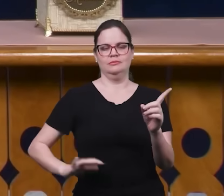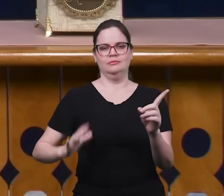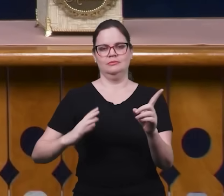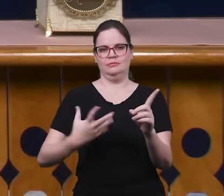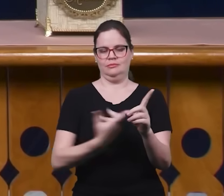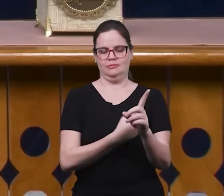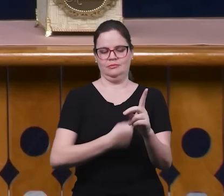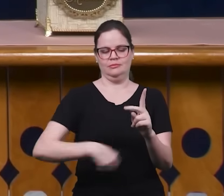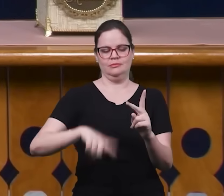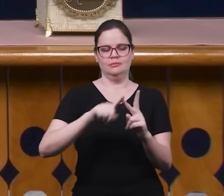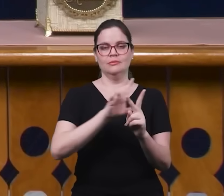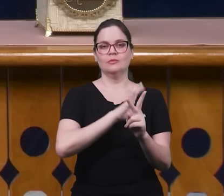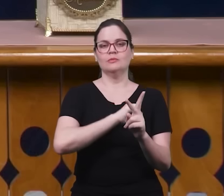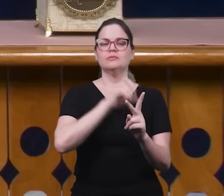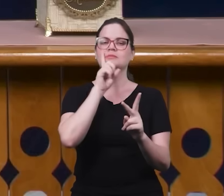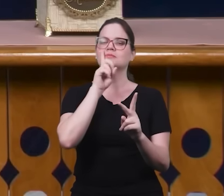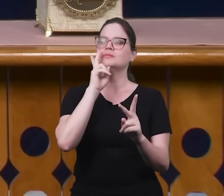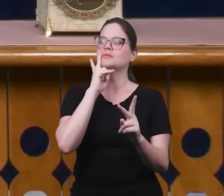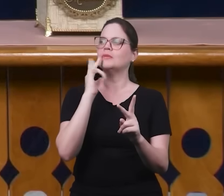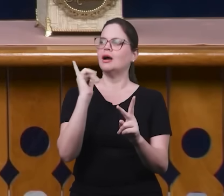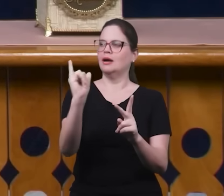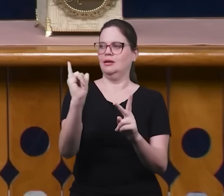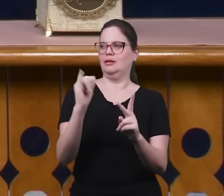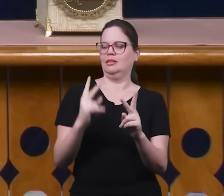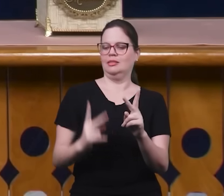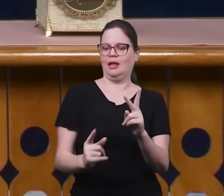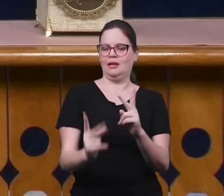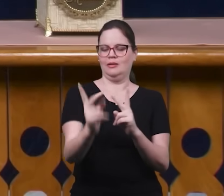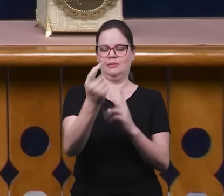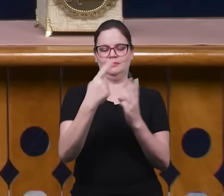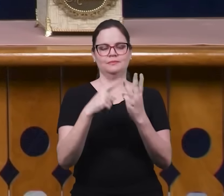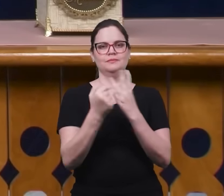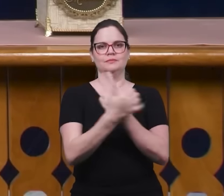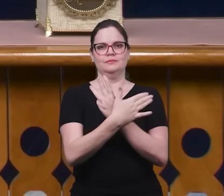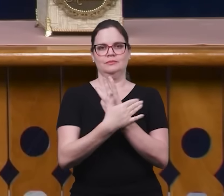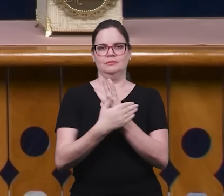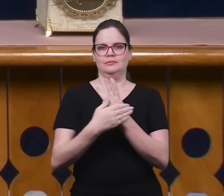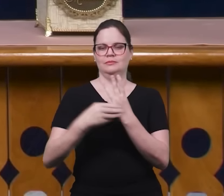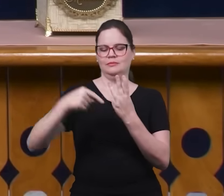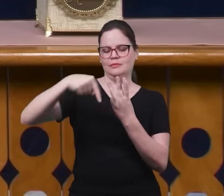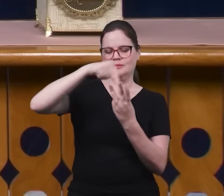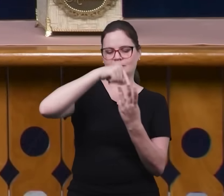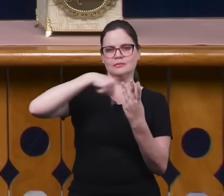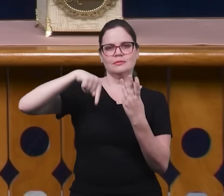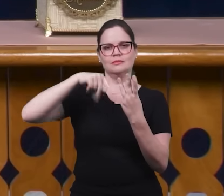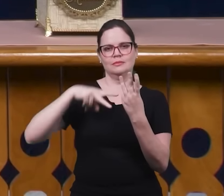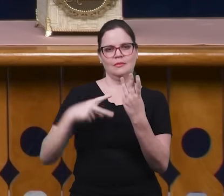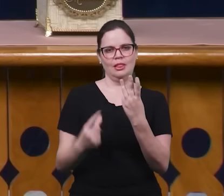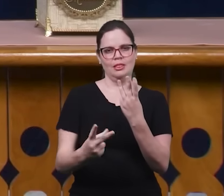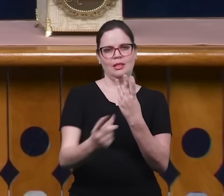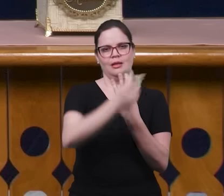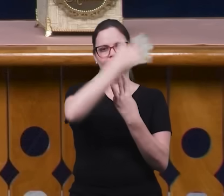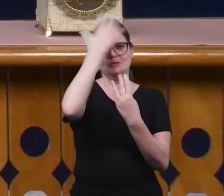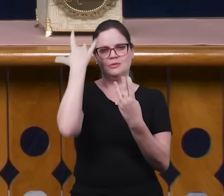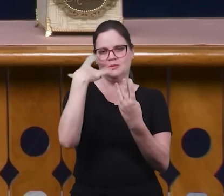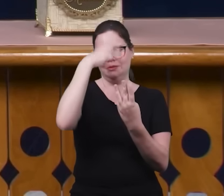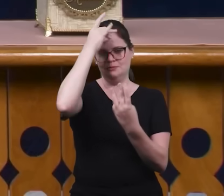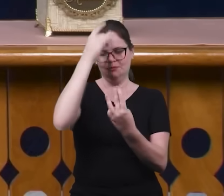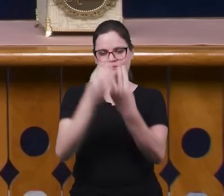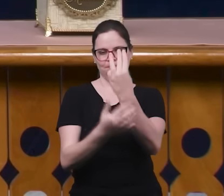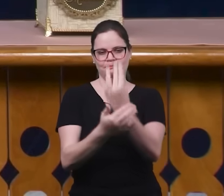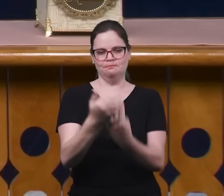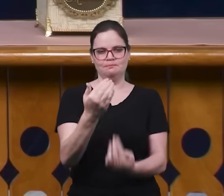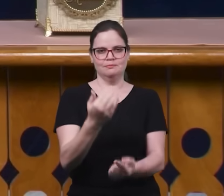do Senhor Jesus, o amor de Deus, o nosso eterno Pai, as doces, santas e ternas consolações